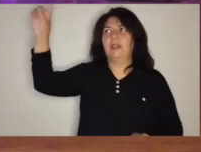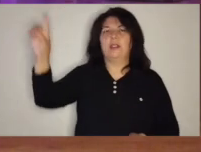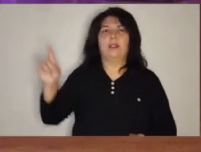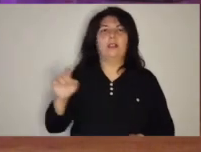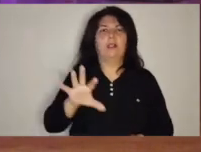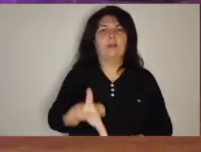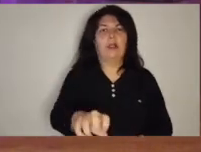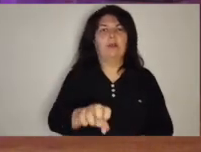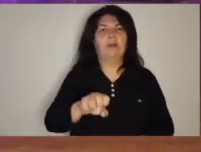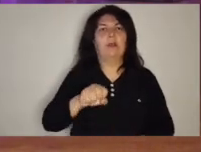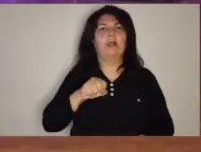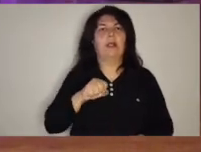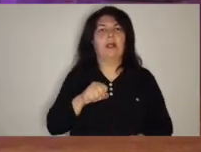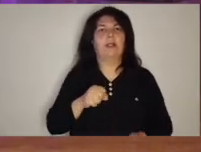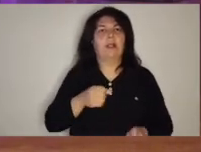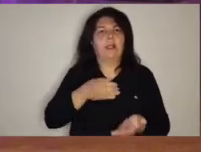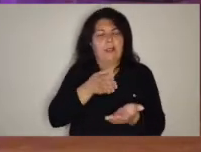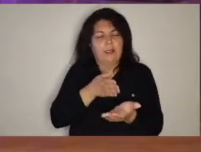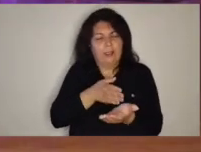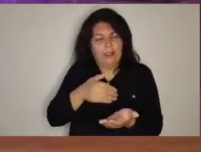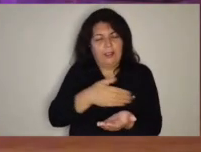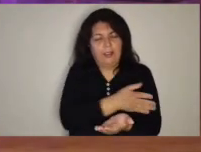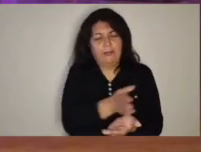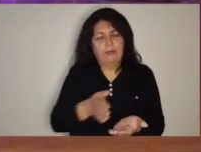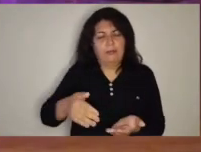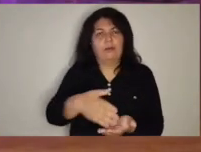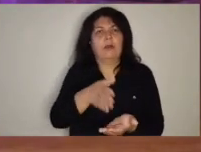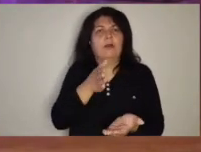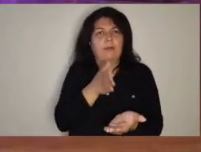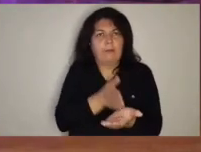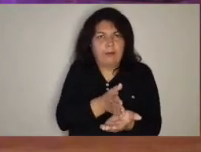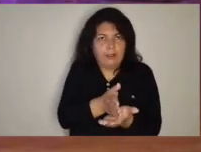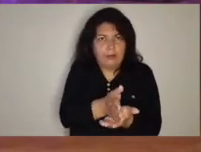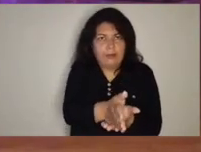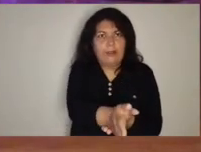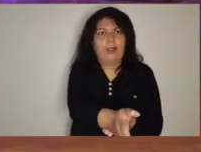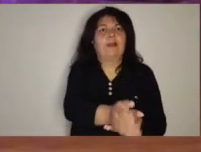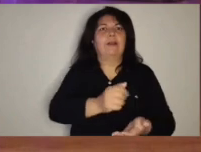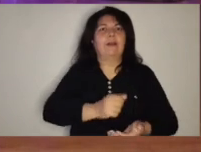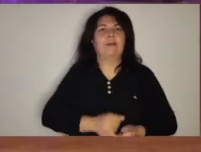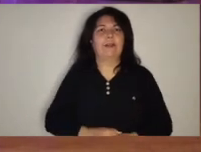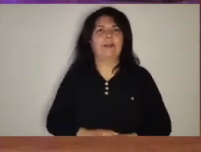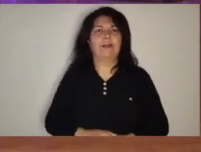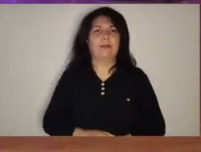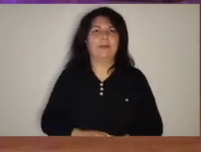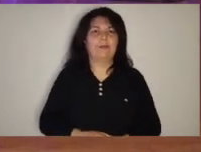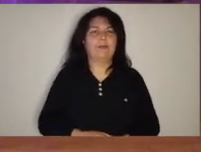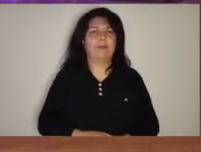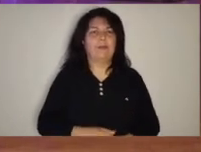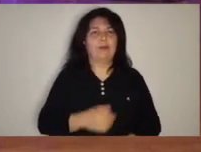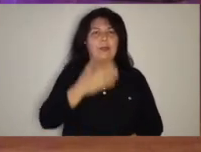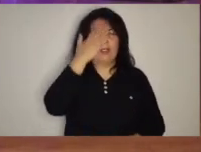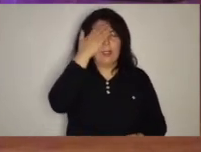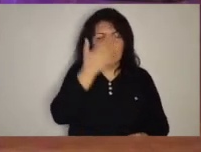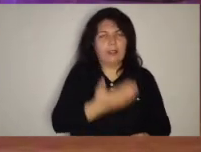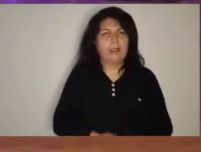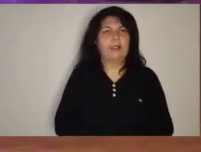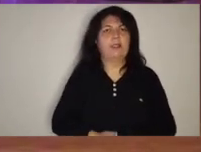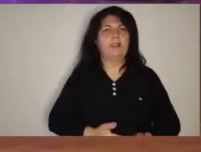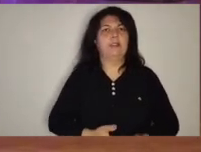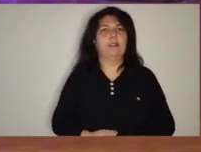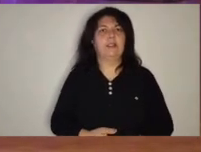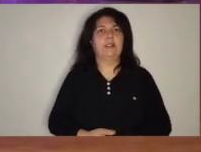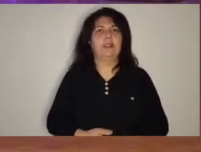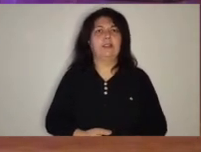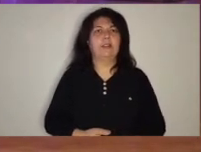do Senhor. Ainda, que eu sei que Deus vai resgatar ainda a vida dele. Irmãos, continue orando